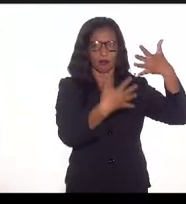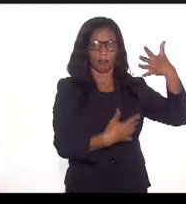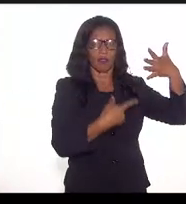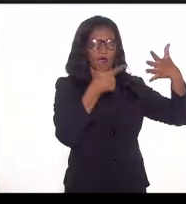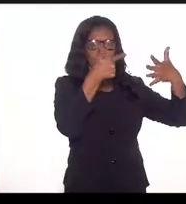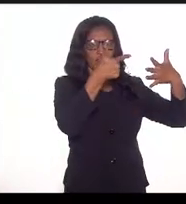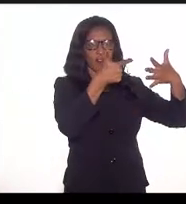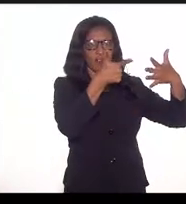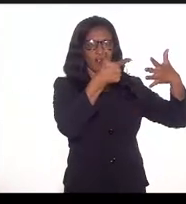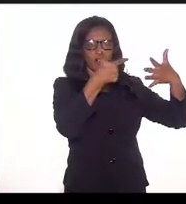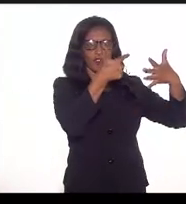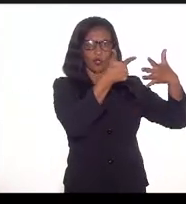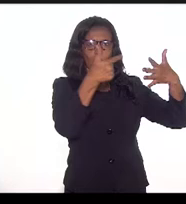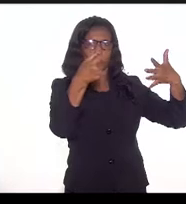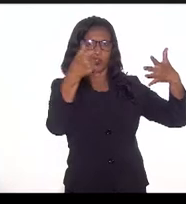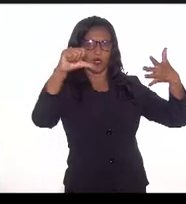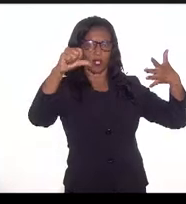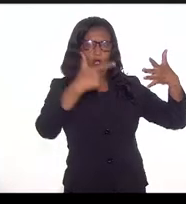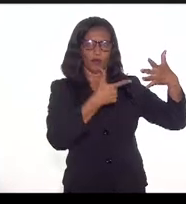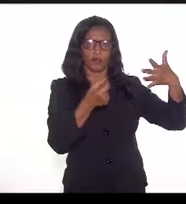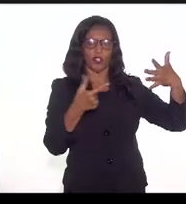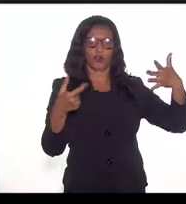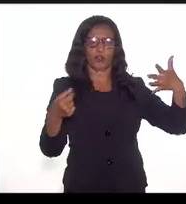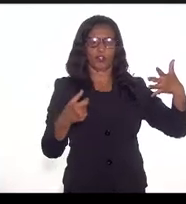2019-2020. Deixa eu só minimizar aqui